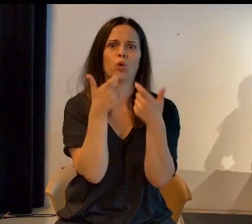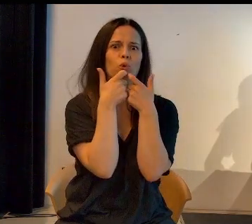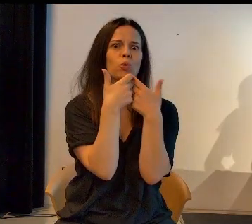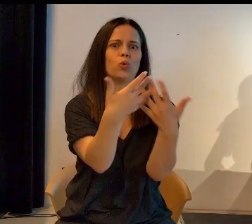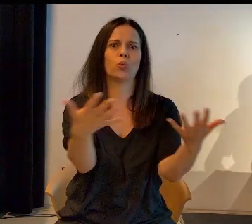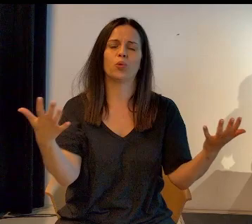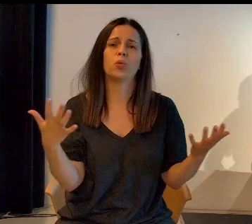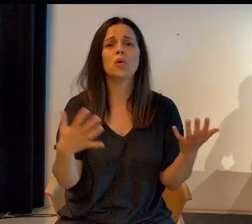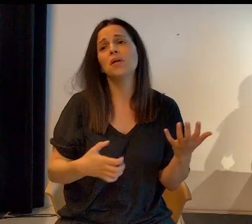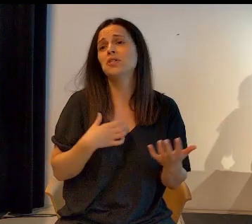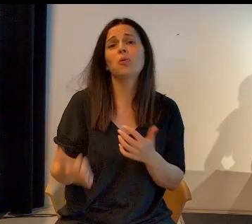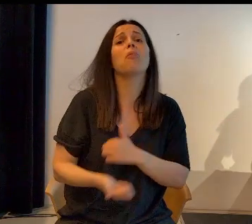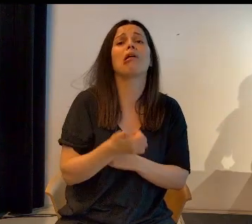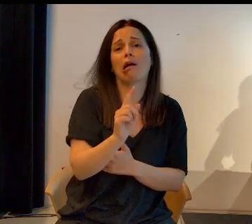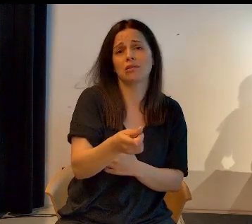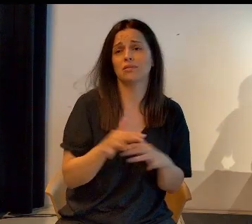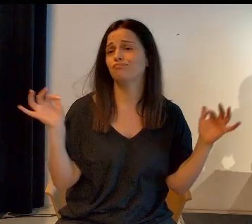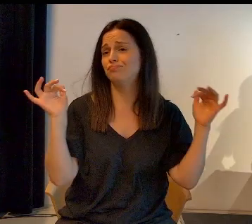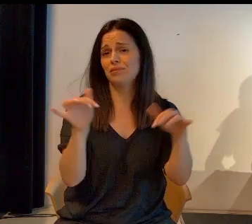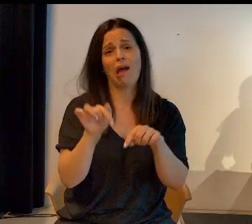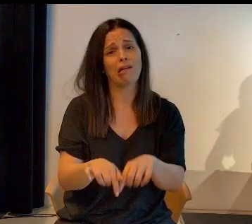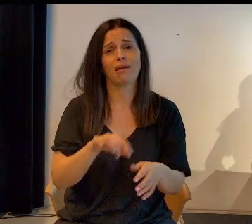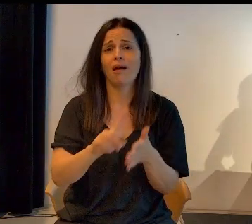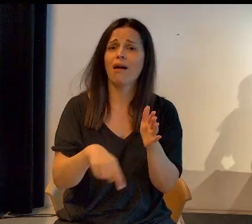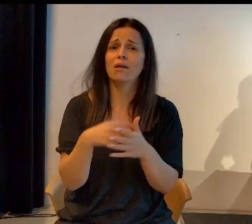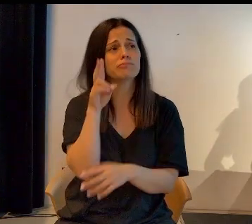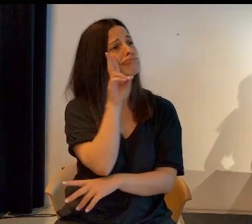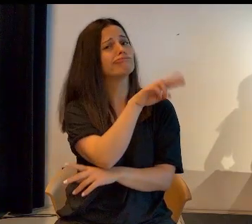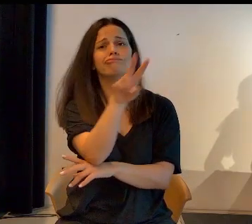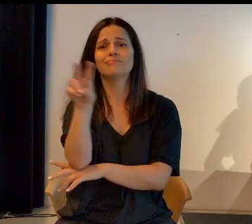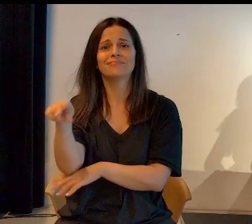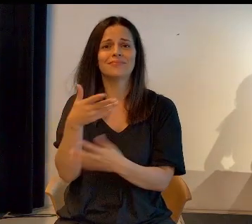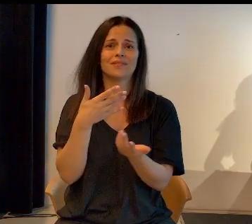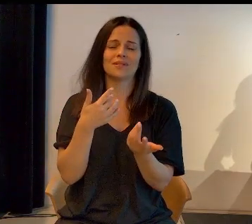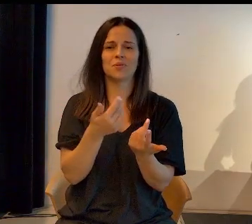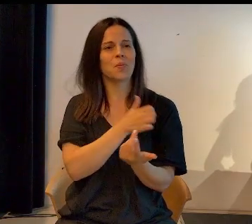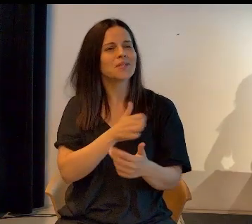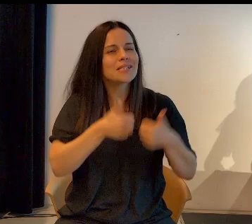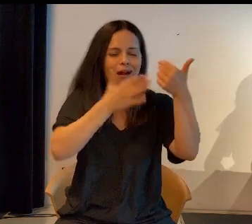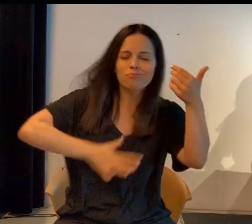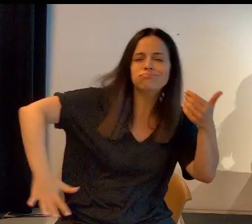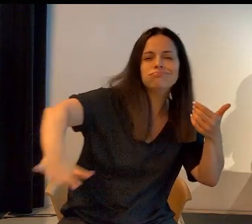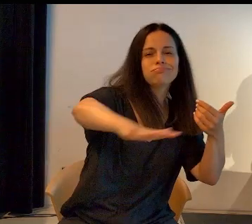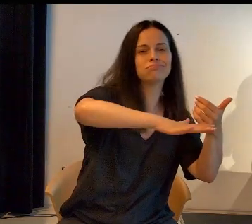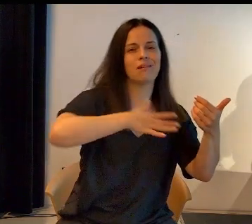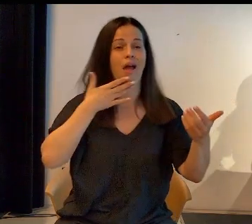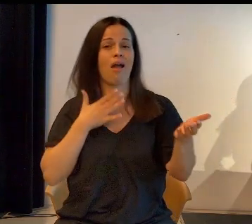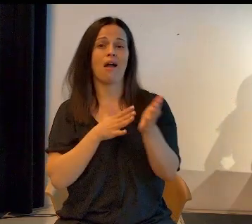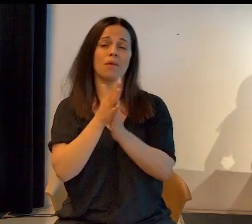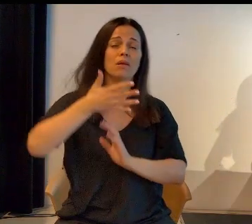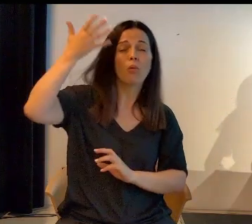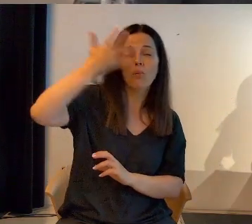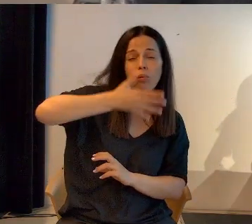acho que a melhor coisa que tenho a fazer é virem cá e usufruir da cidade e dos momentos que vamos ter durante estes 23